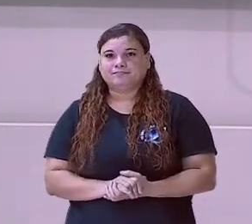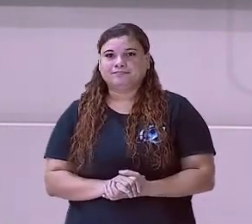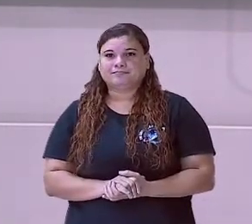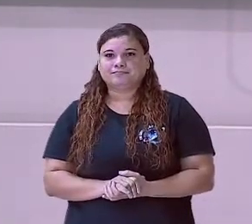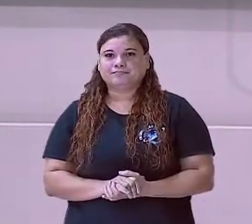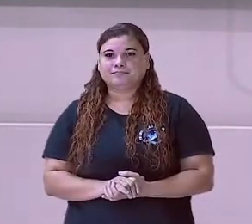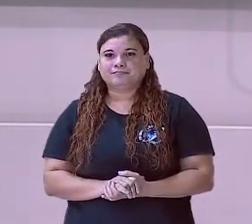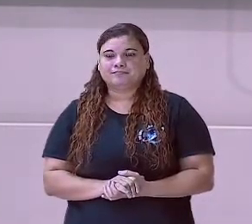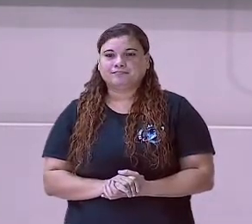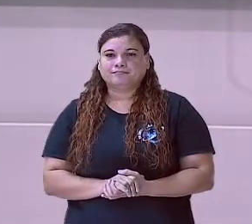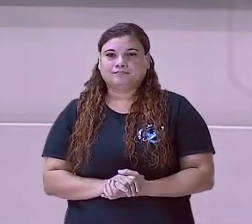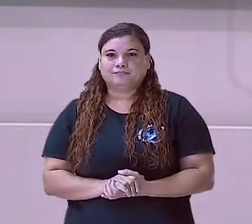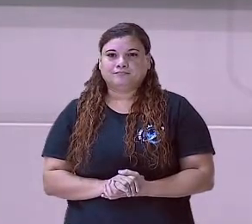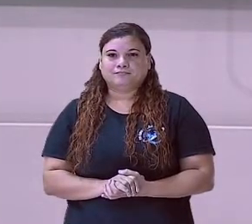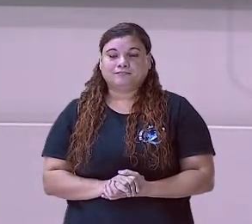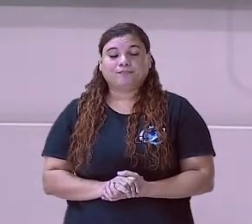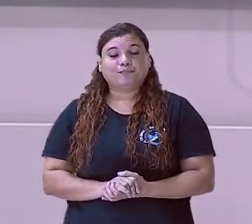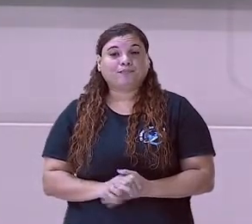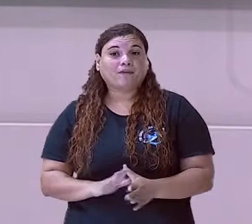questão.